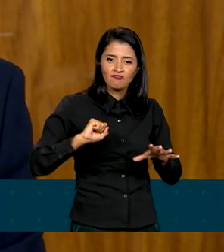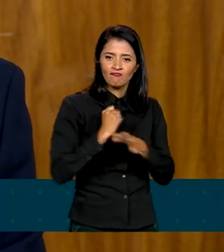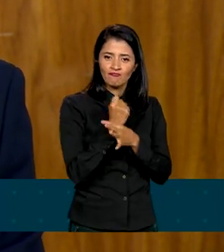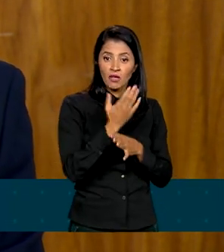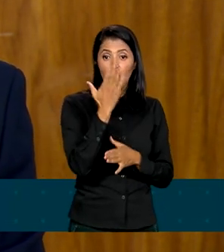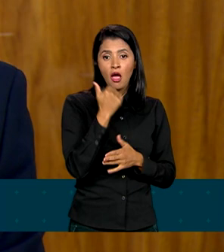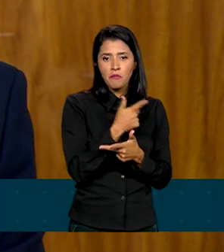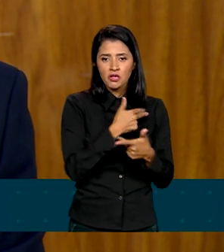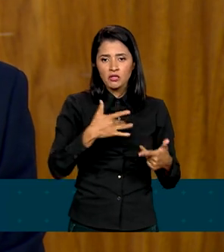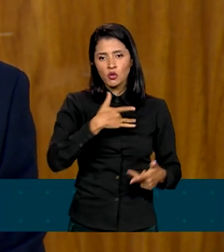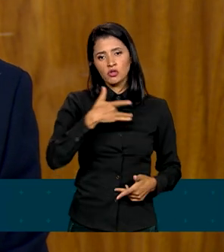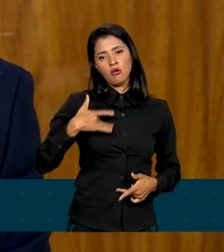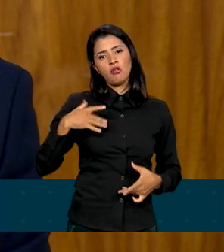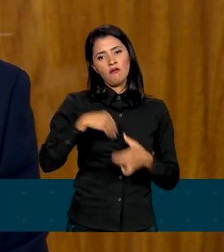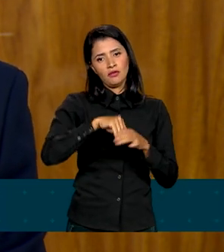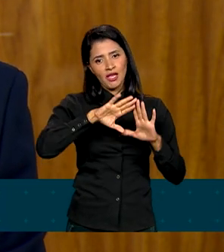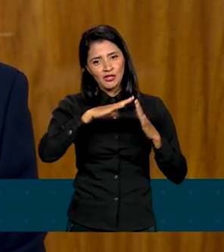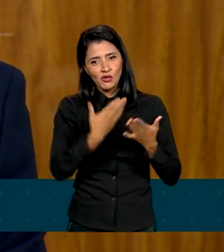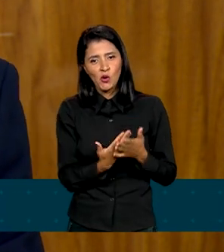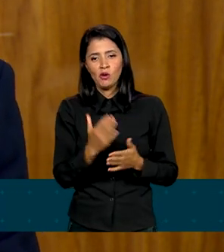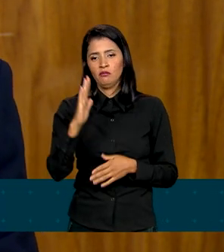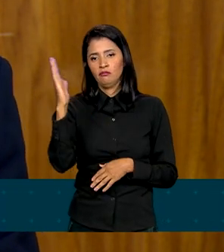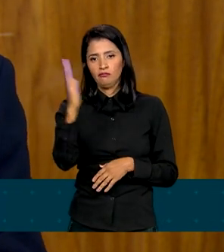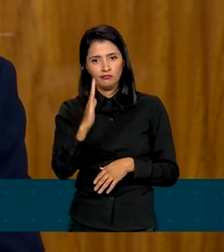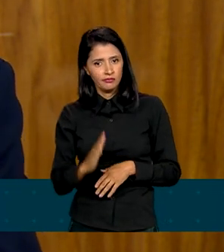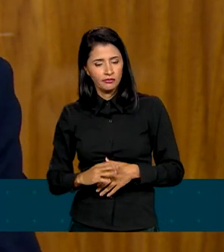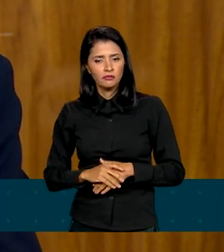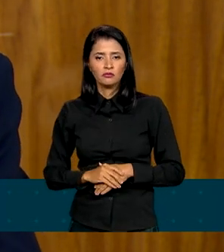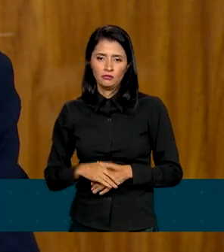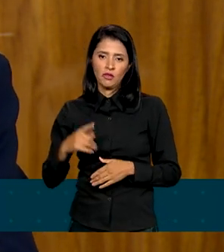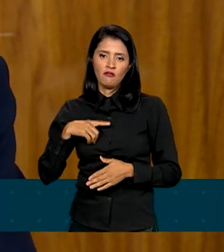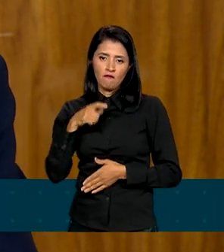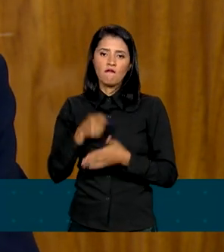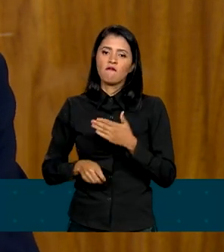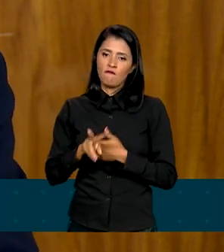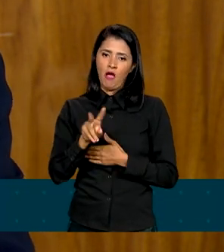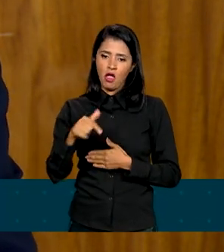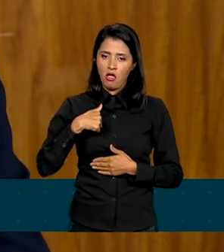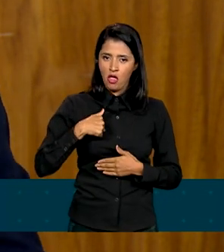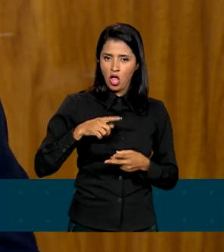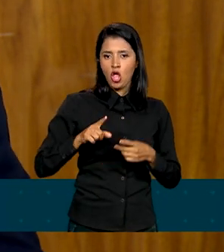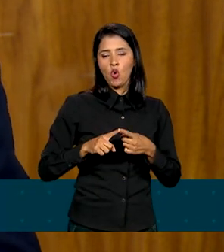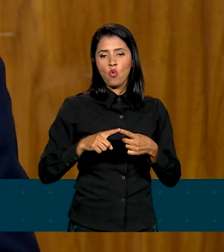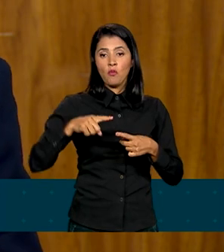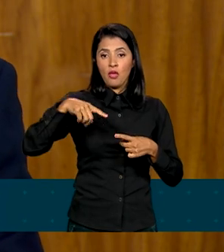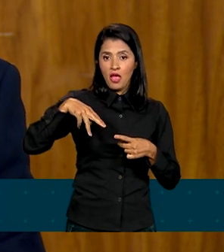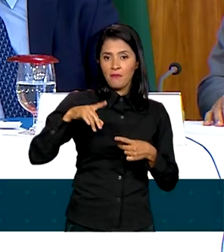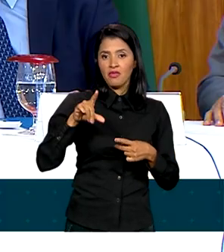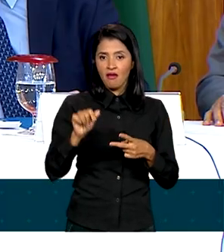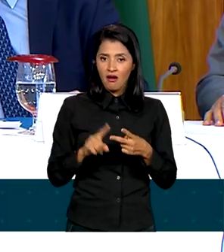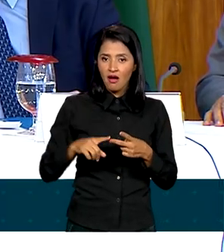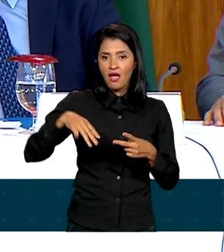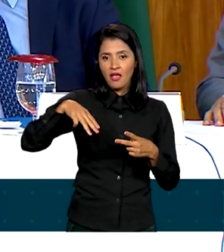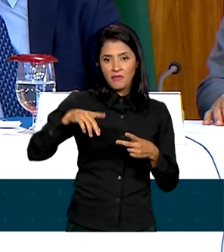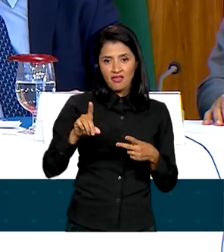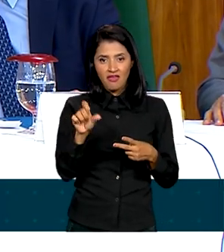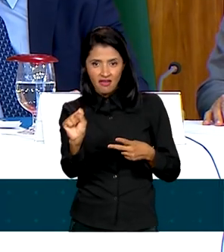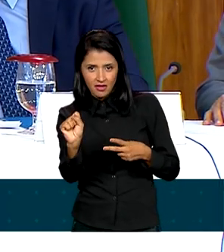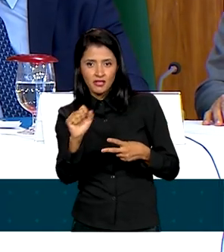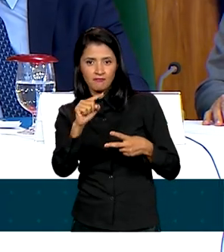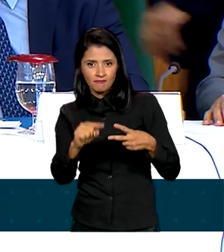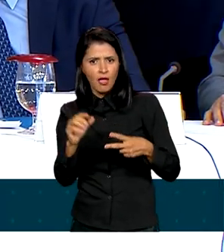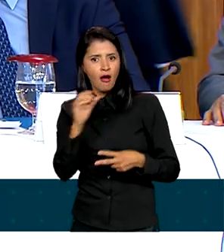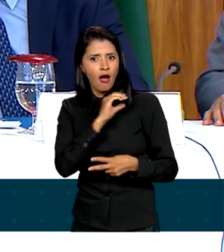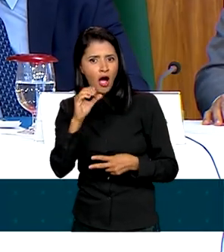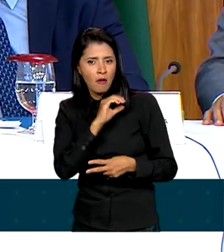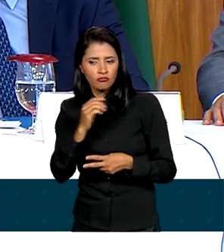saudável nas escolas brasileiras. Nós vamos estar assinando, presidente, eu, o MDA e o MDS, em breve, um